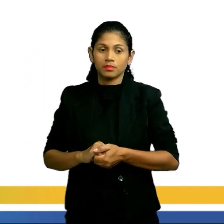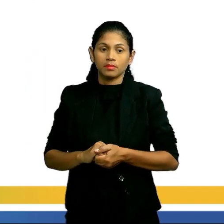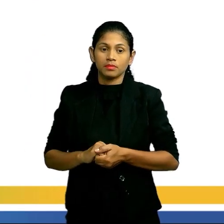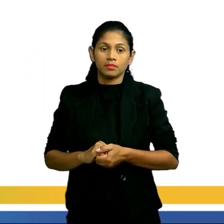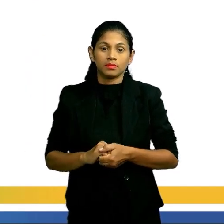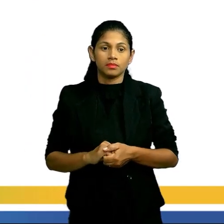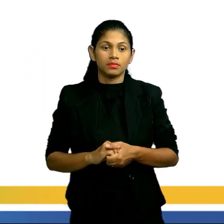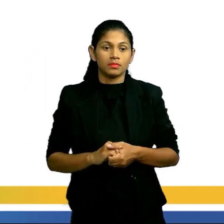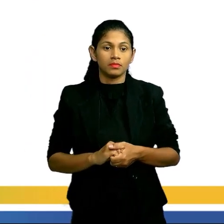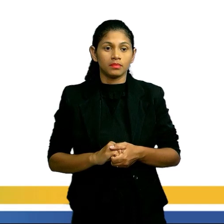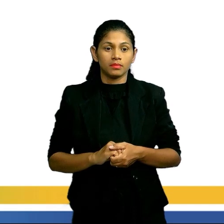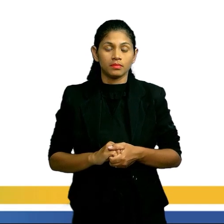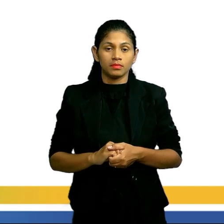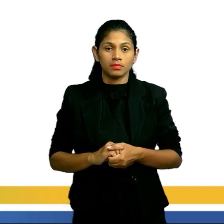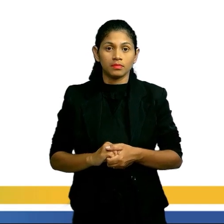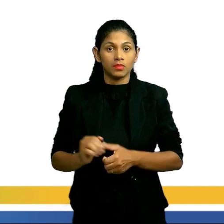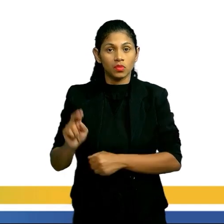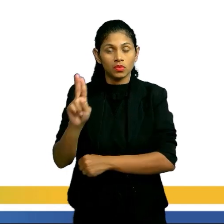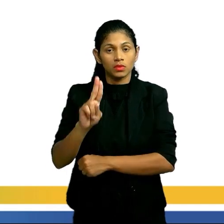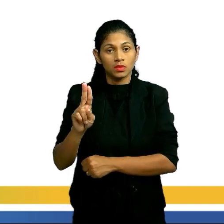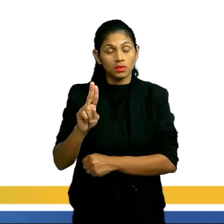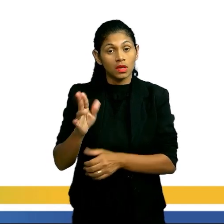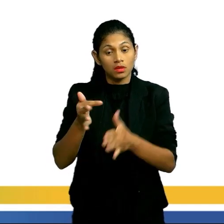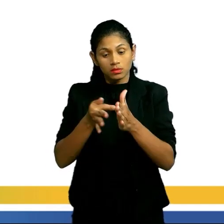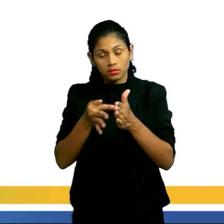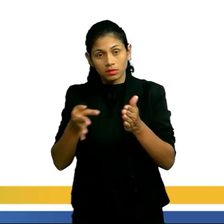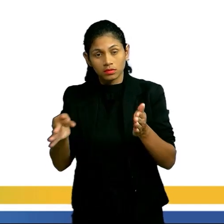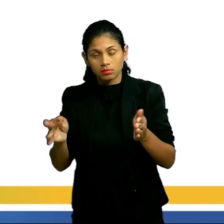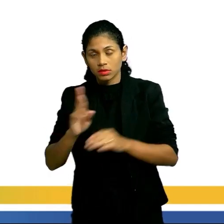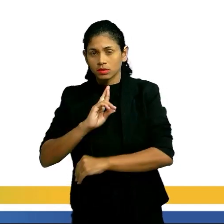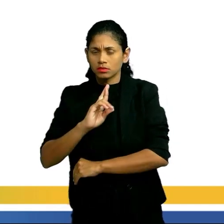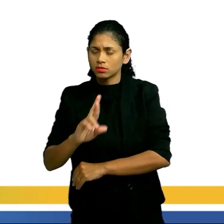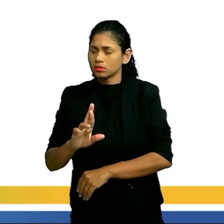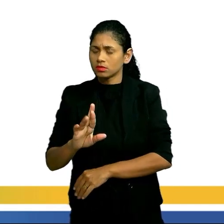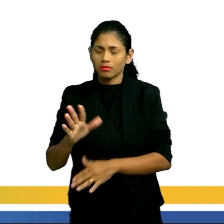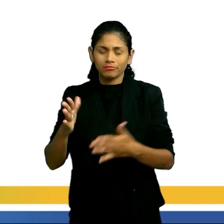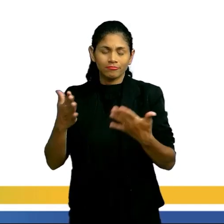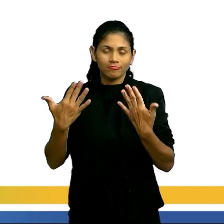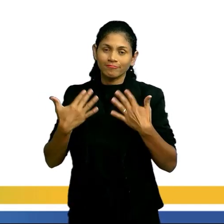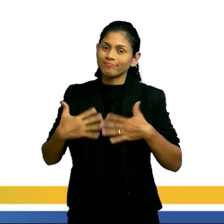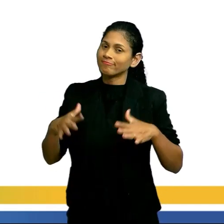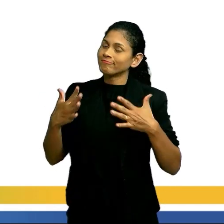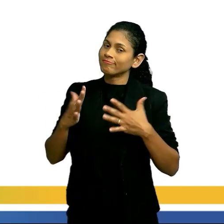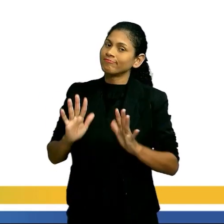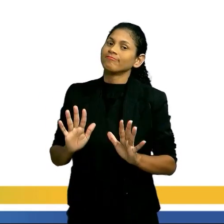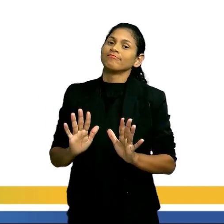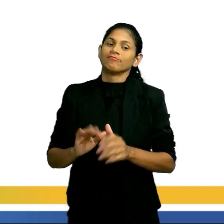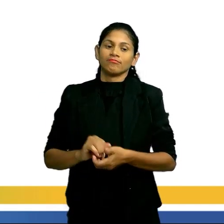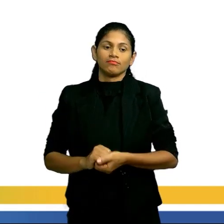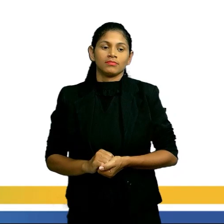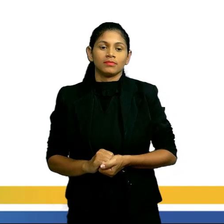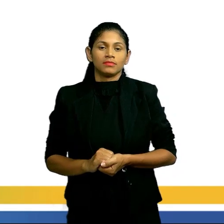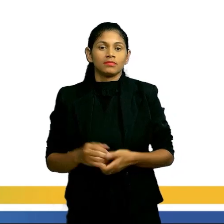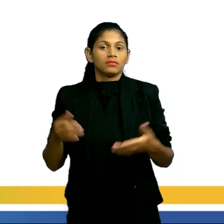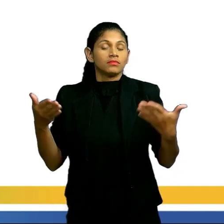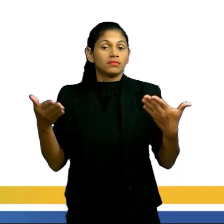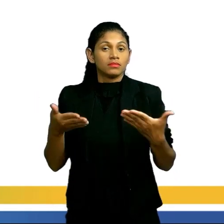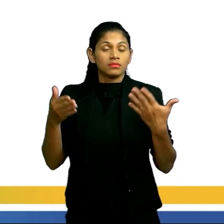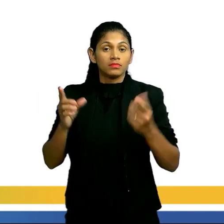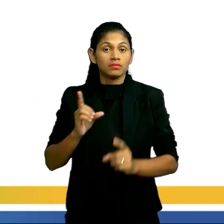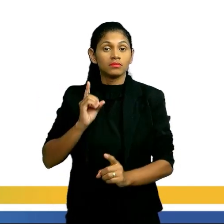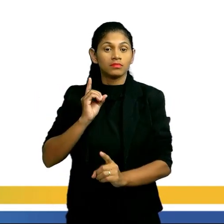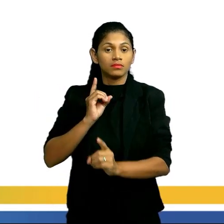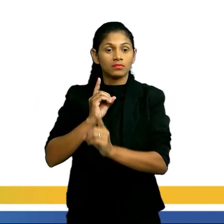cúbicos. E aí, utilizando a fórmula, a gente resolve tranquilamente. Ok? Agora que nós encontramos o volume